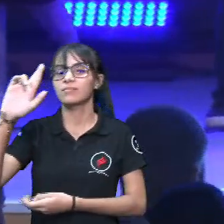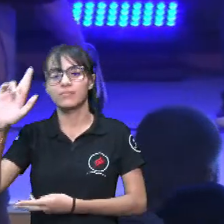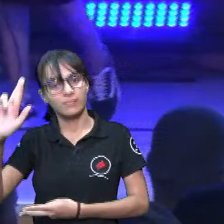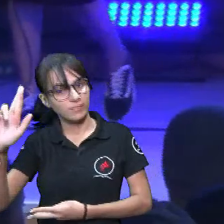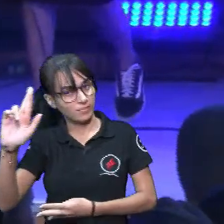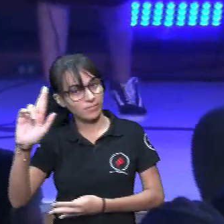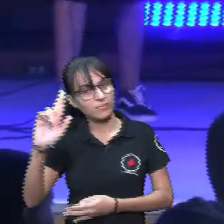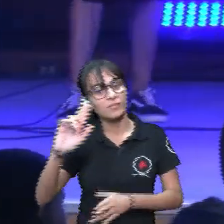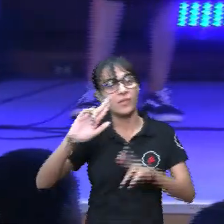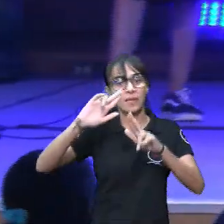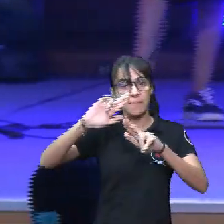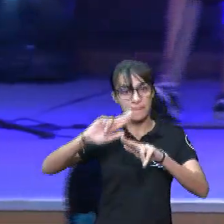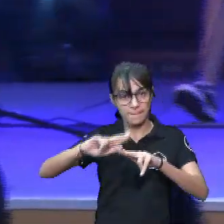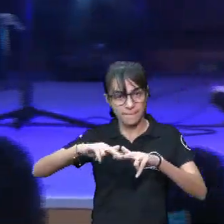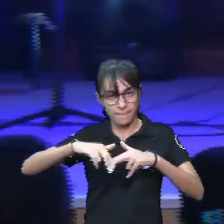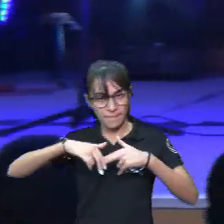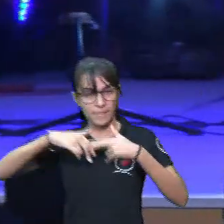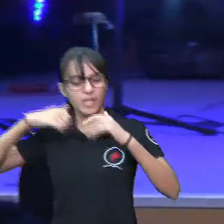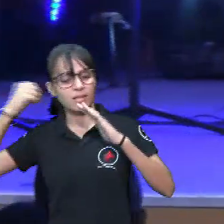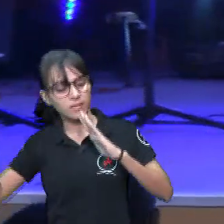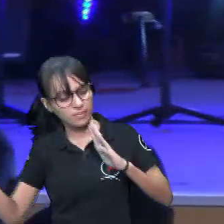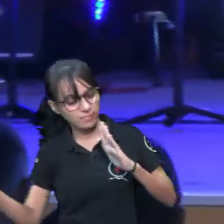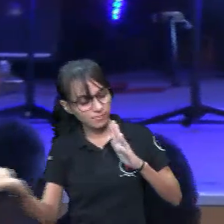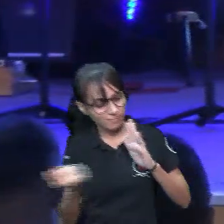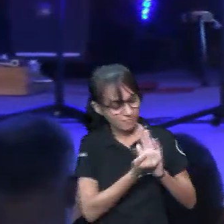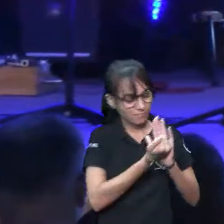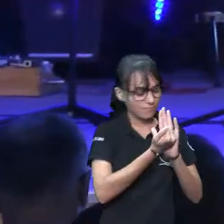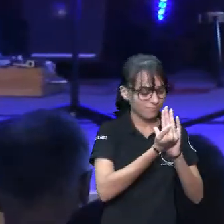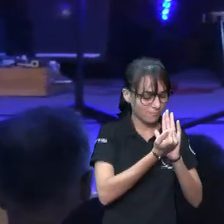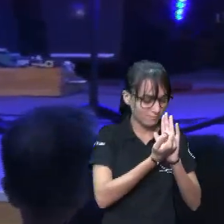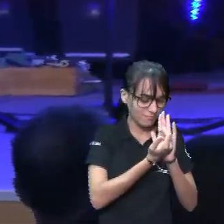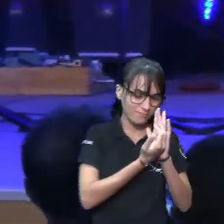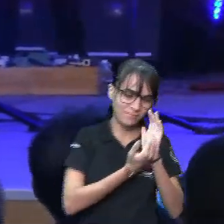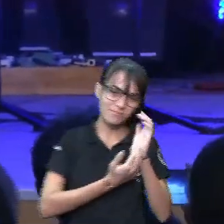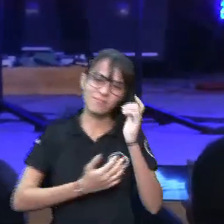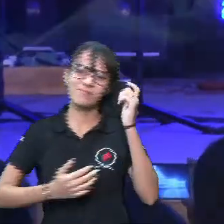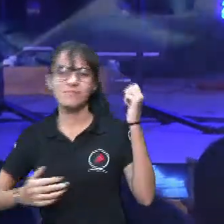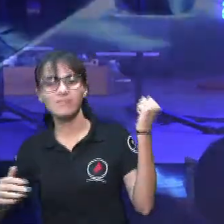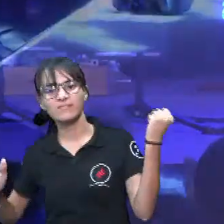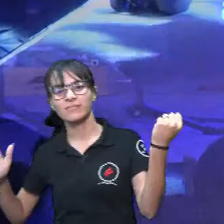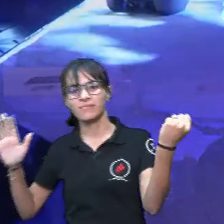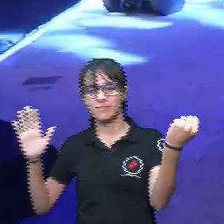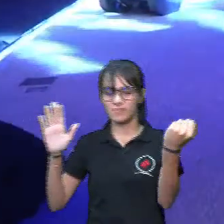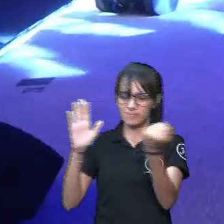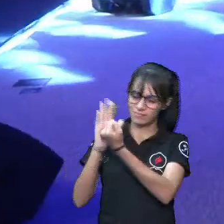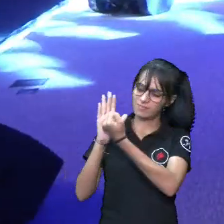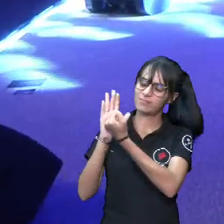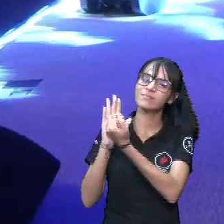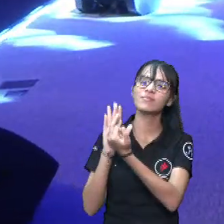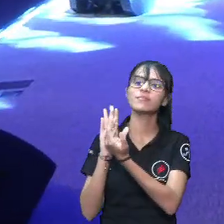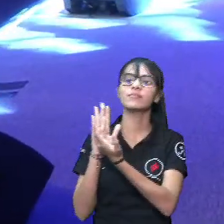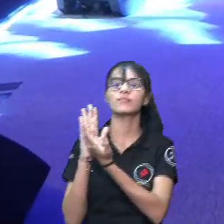Senhor. Exalte a Ele. Pelos cravos em